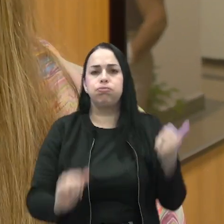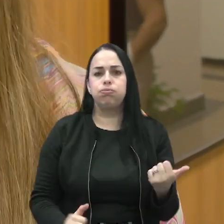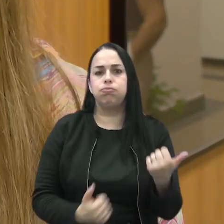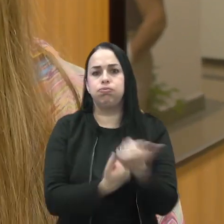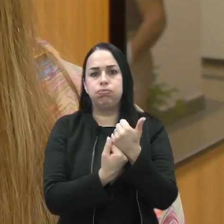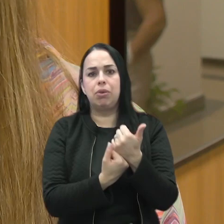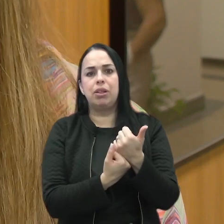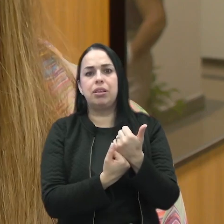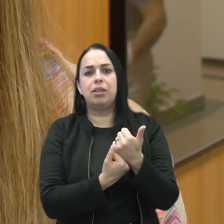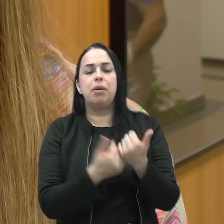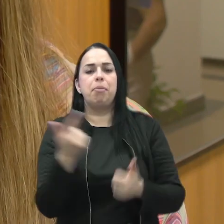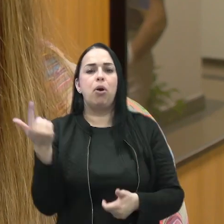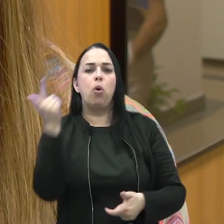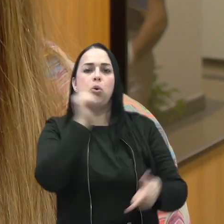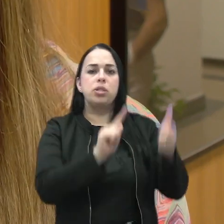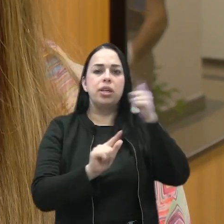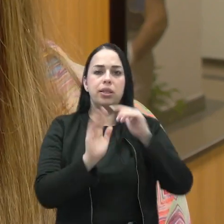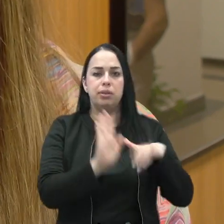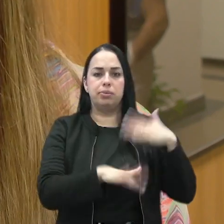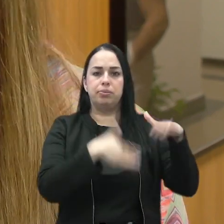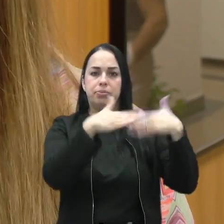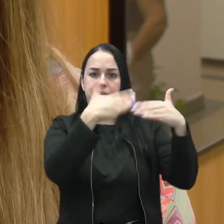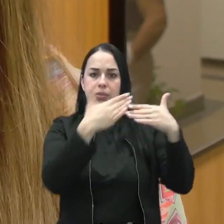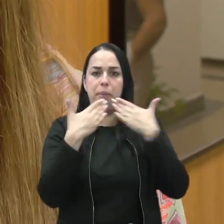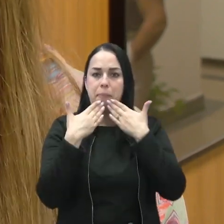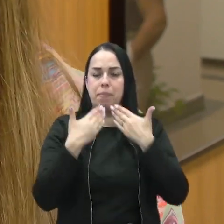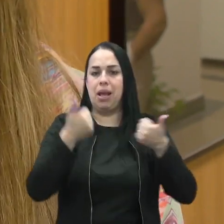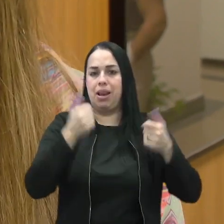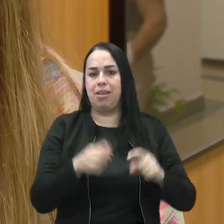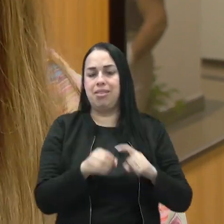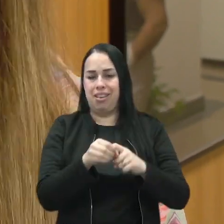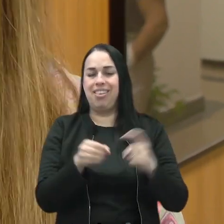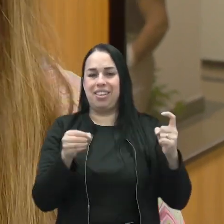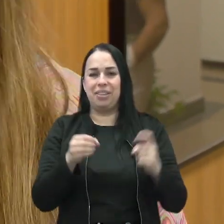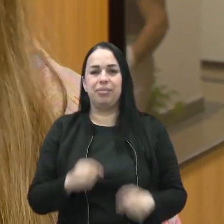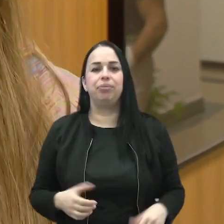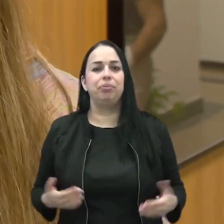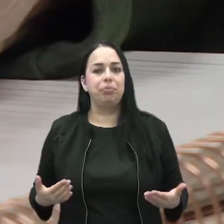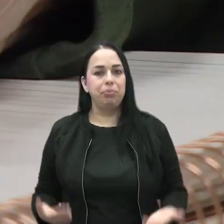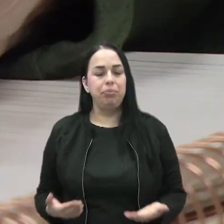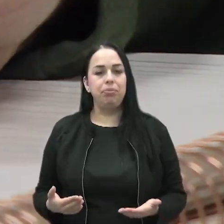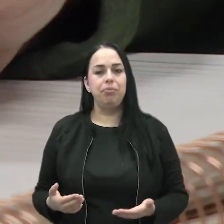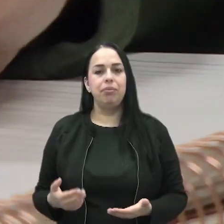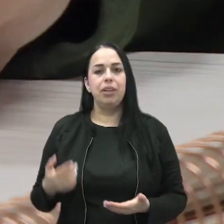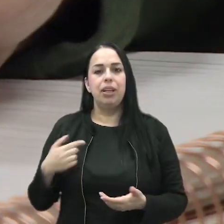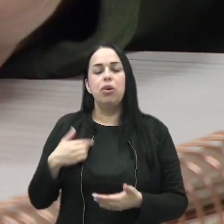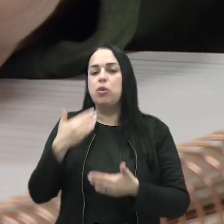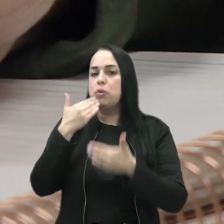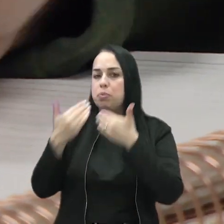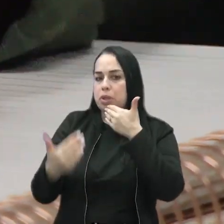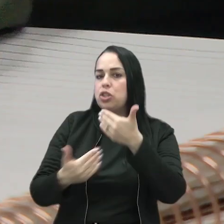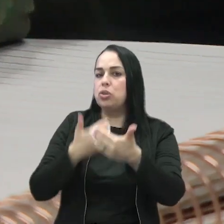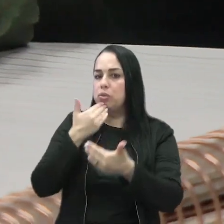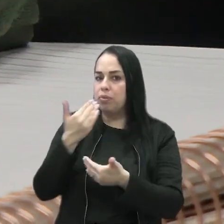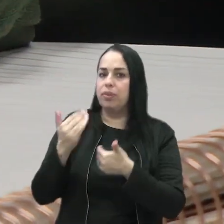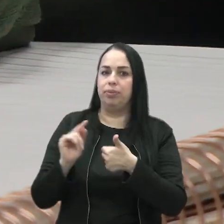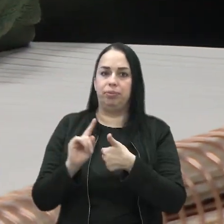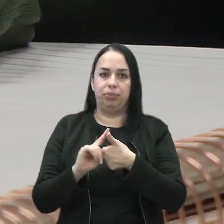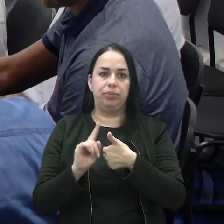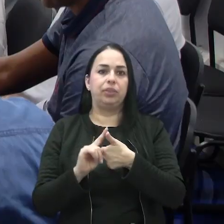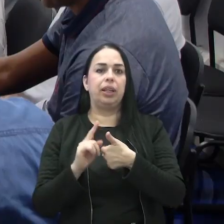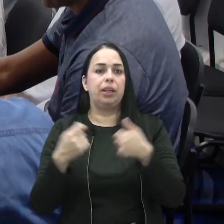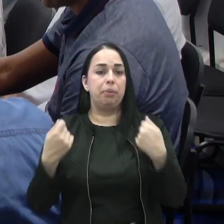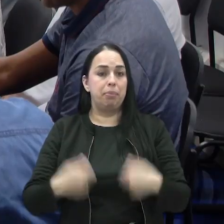vão receber para a resposta deles cada vez ser maior com autonomia no final da vida. Entre as principais demandas debatidas na